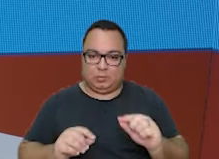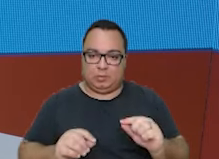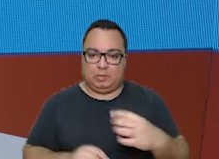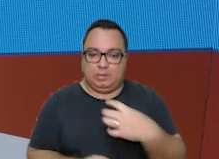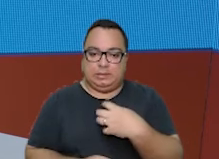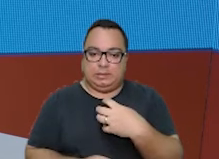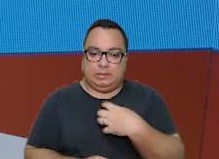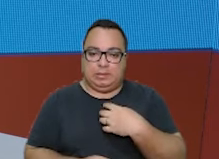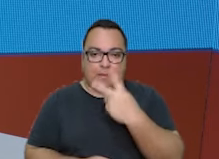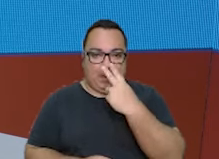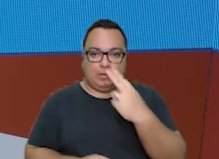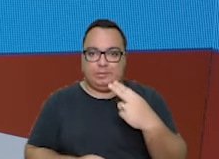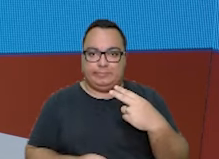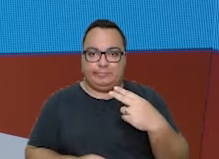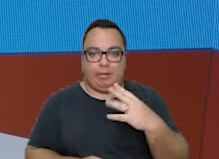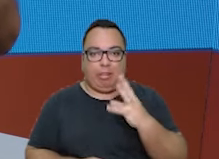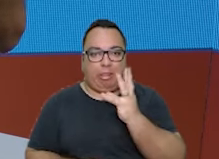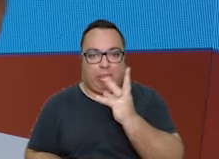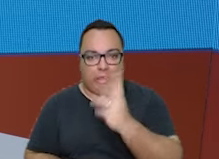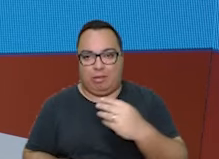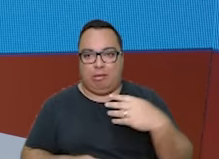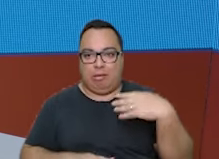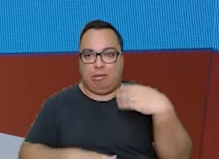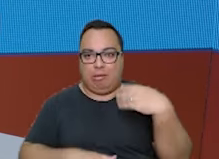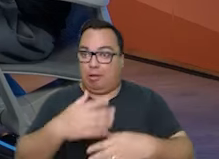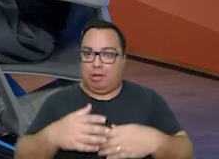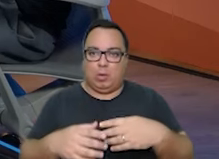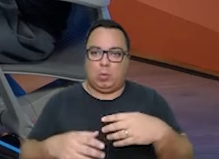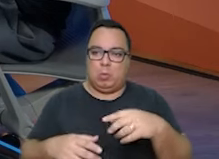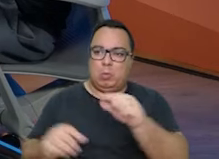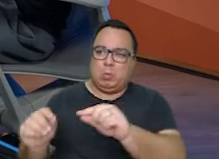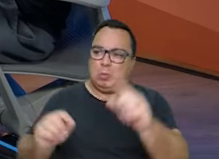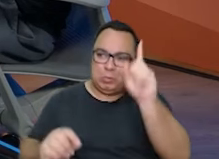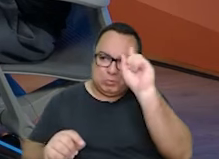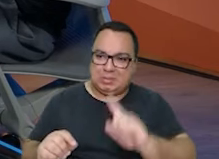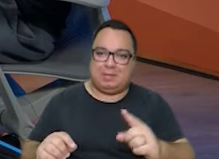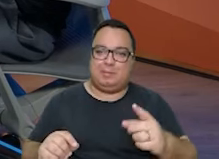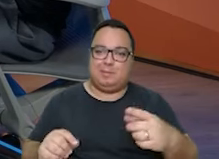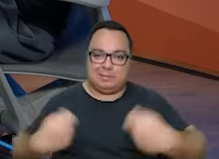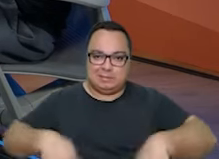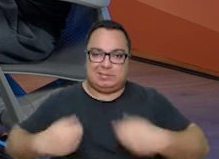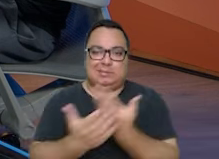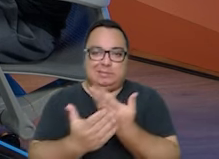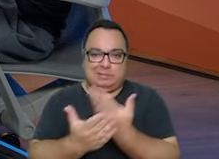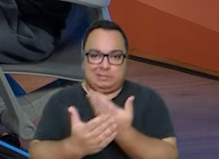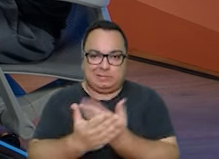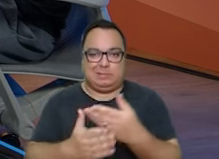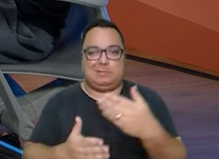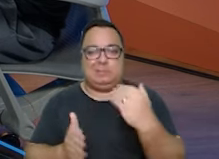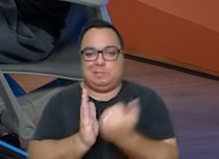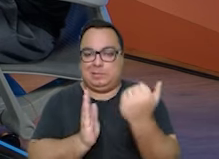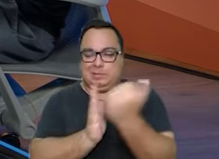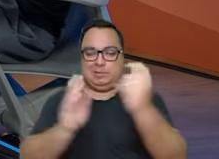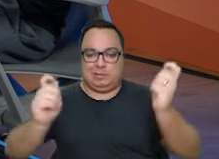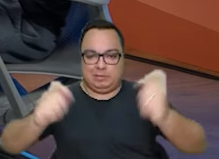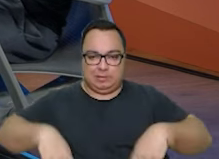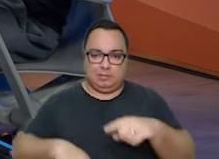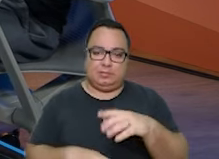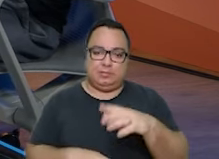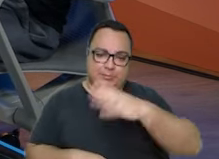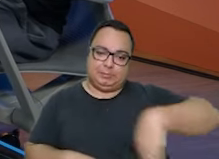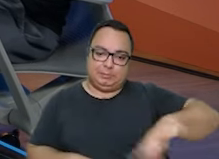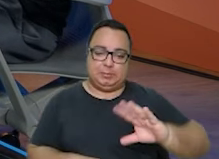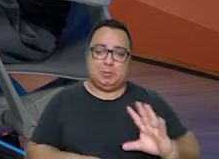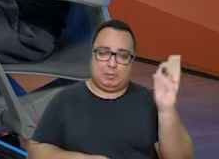sempre defasado sempre tem alguma coisa que eu não tô sabendo né e e e isso provavelmente acontece com quem tem um